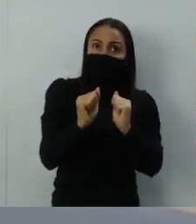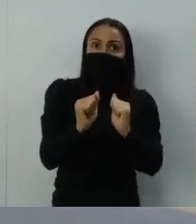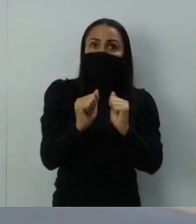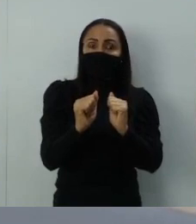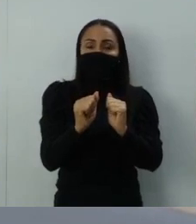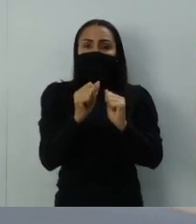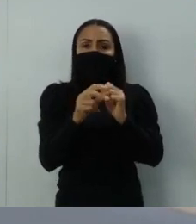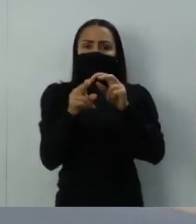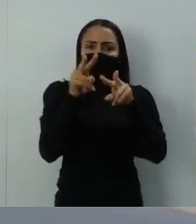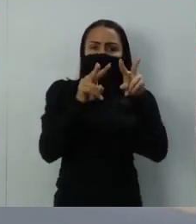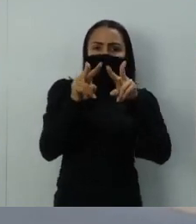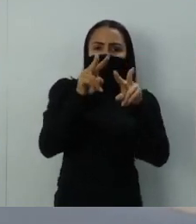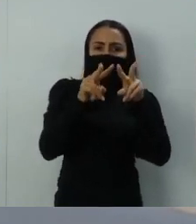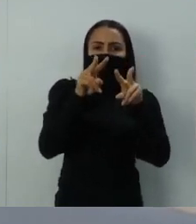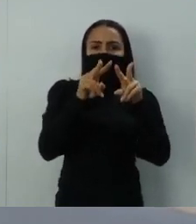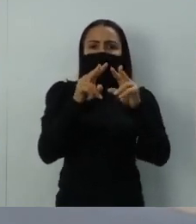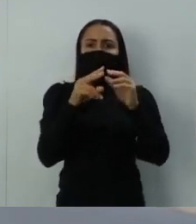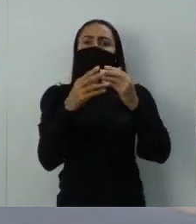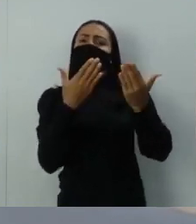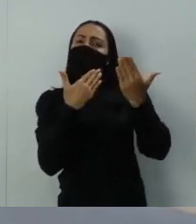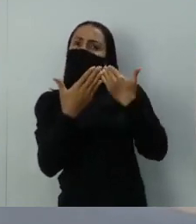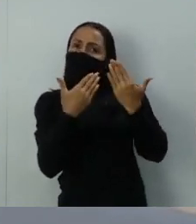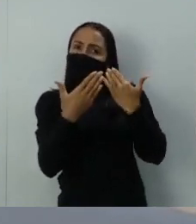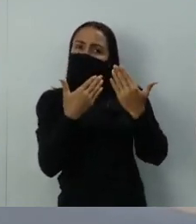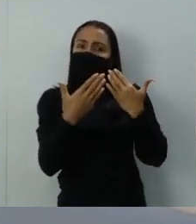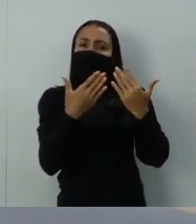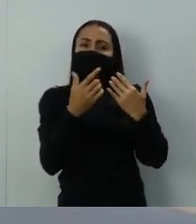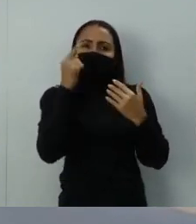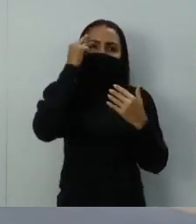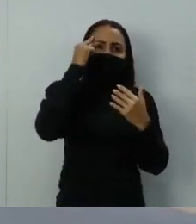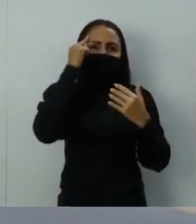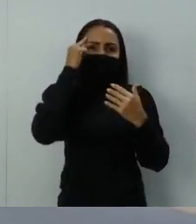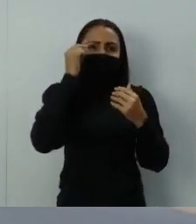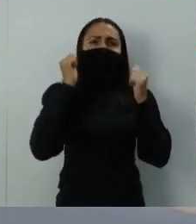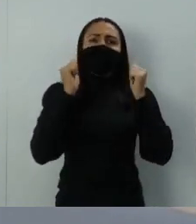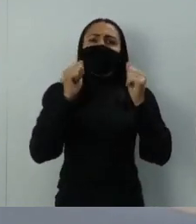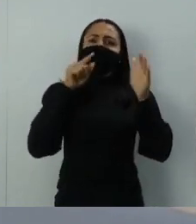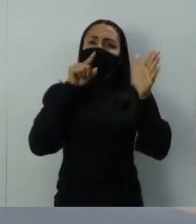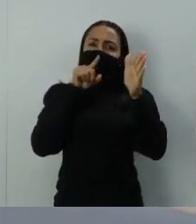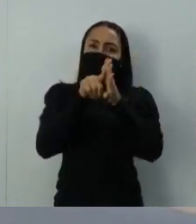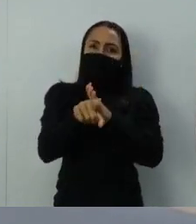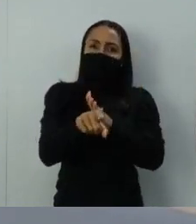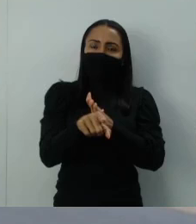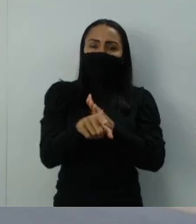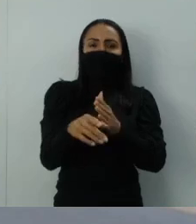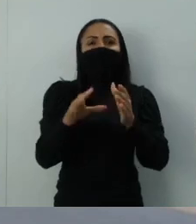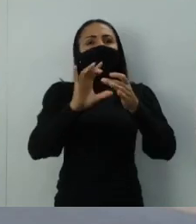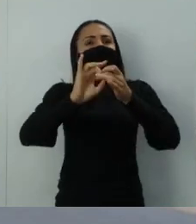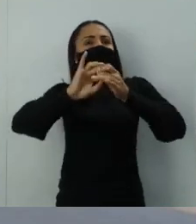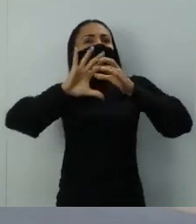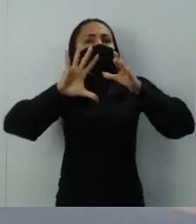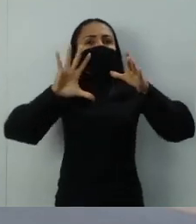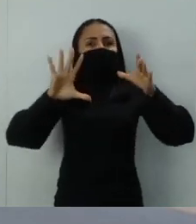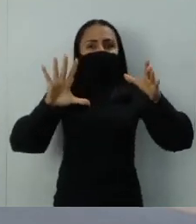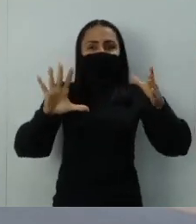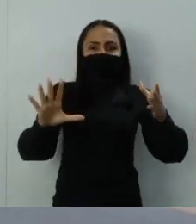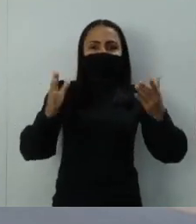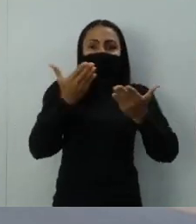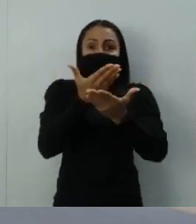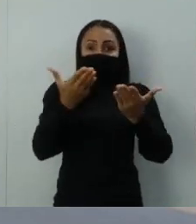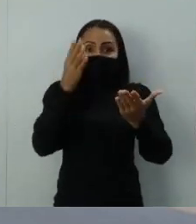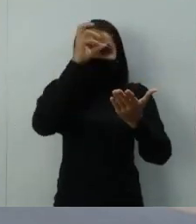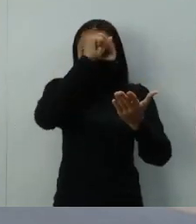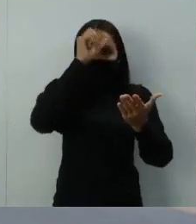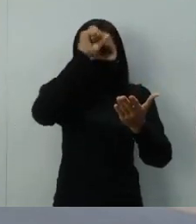ali, conversar conosco, tirar suas dúvidas. Estamos aqui à sua disposição para que você possa aprender cada vez melhor, tá